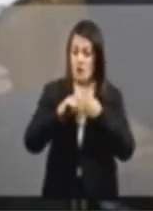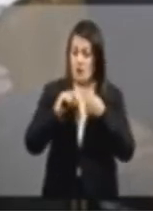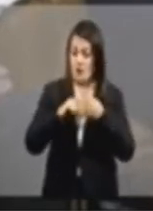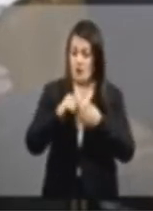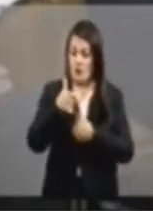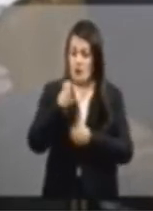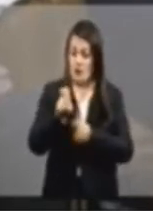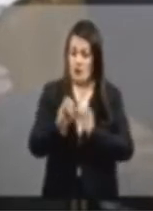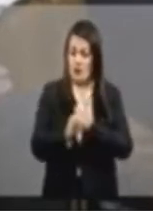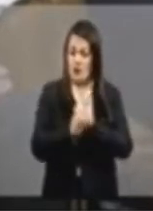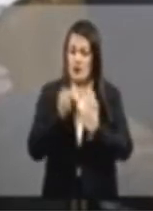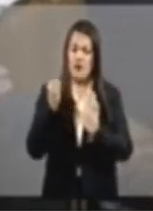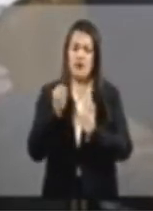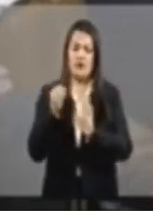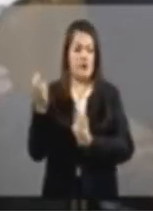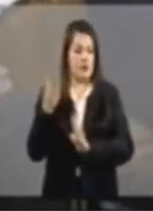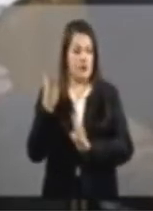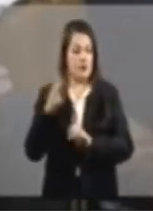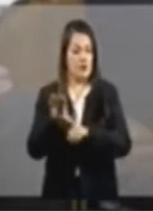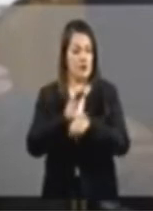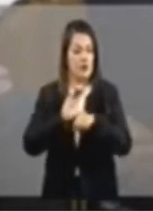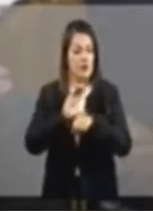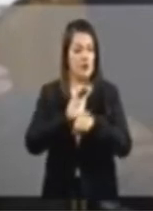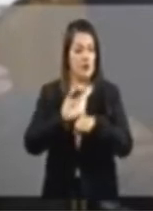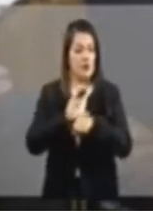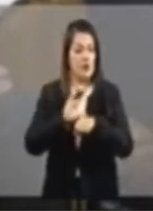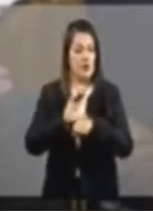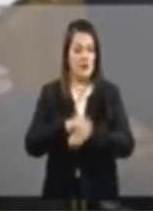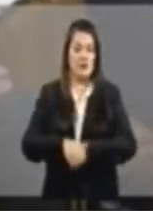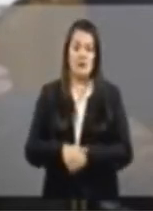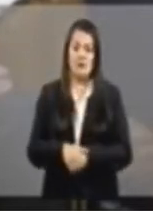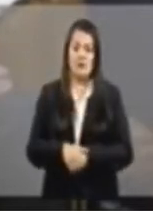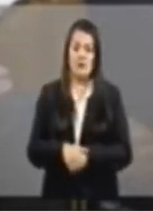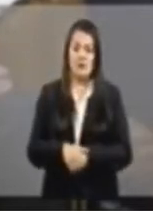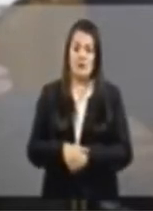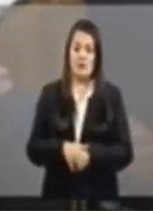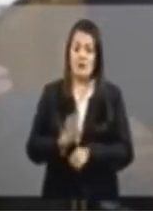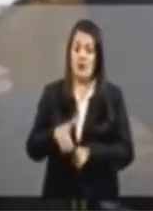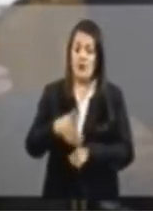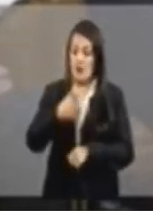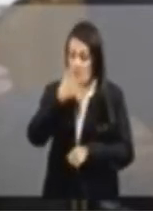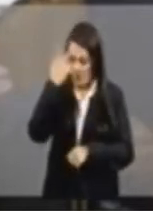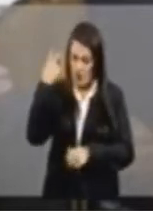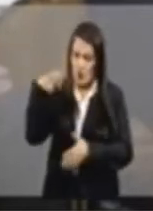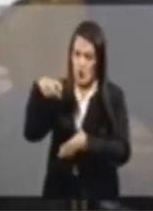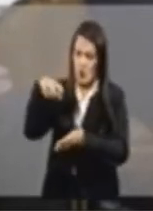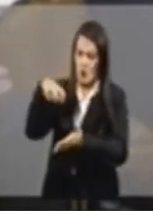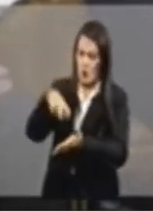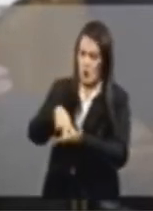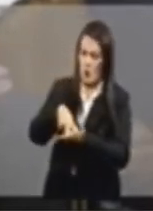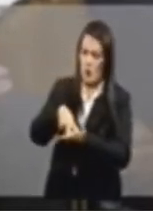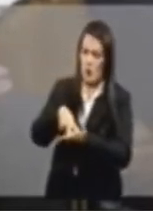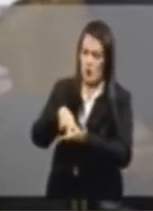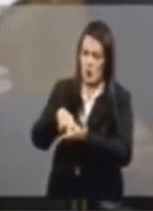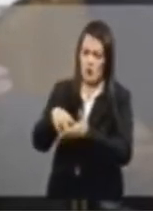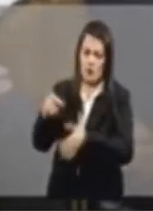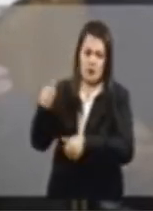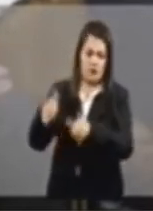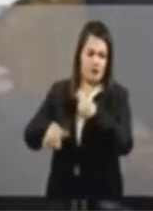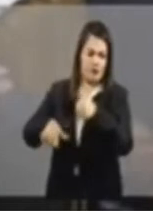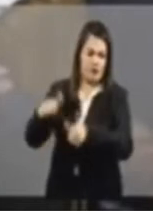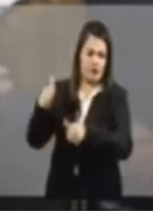3º da constituição federal aqueles que foram condenados por delitos sem violência ou grave ameaça à pessoa